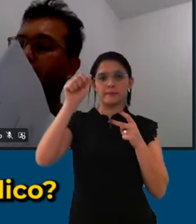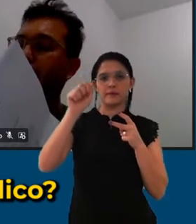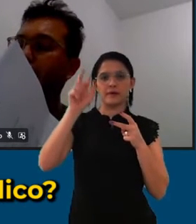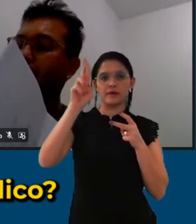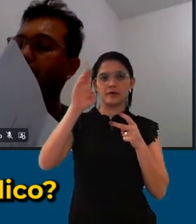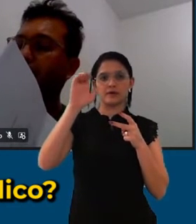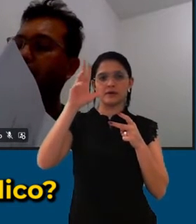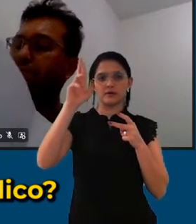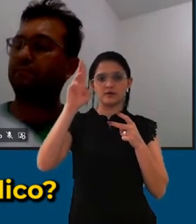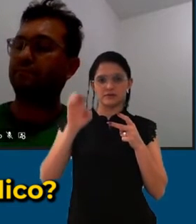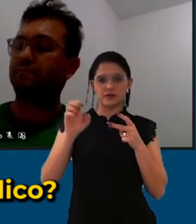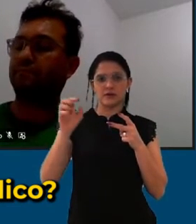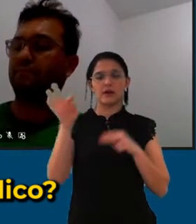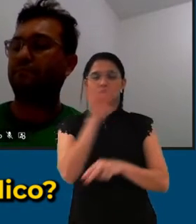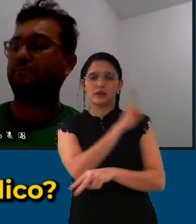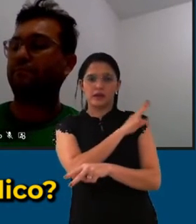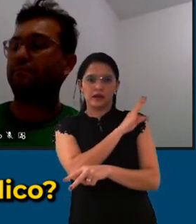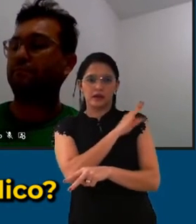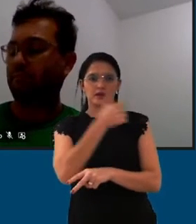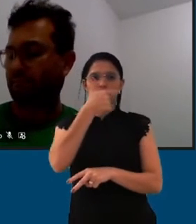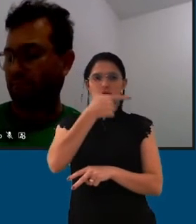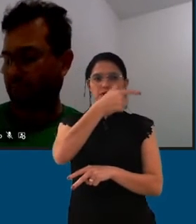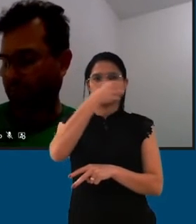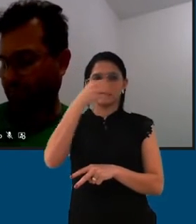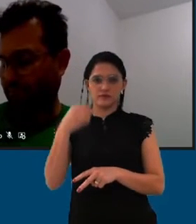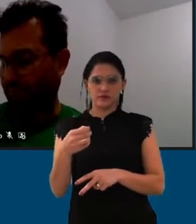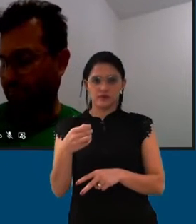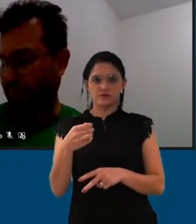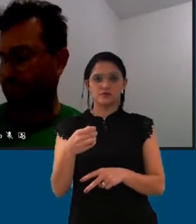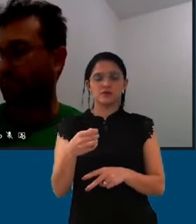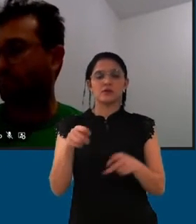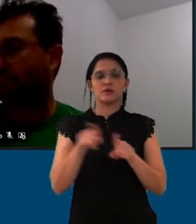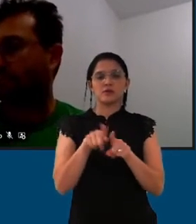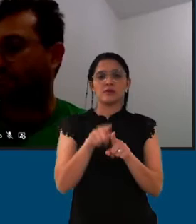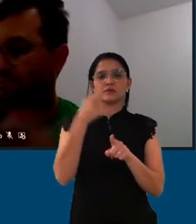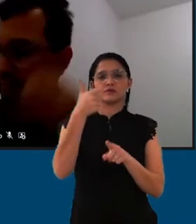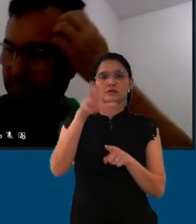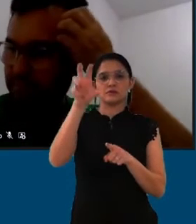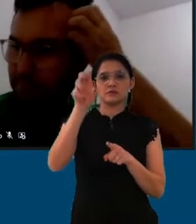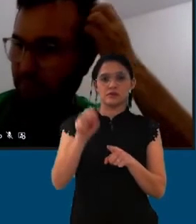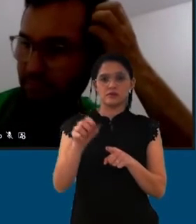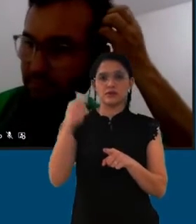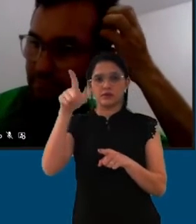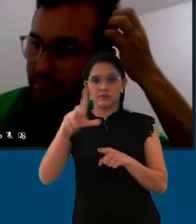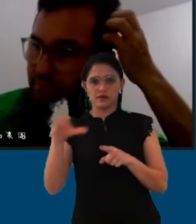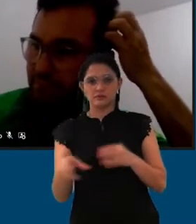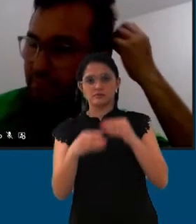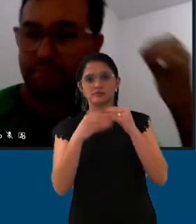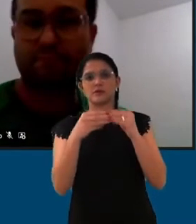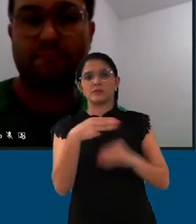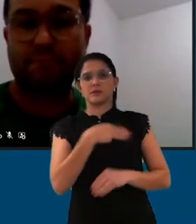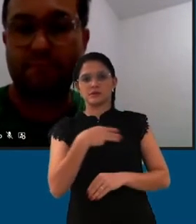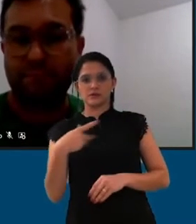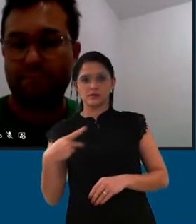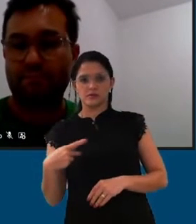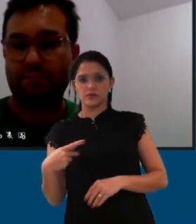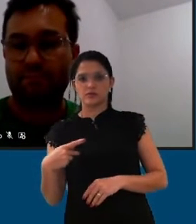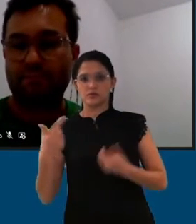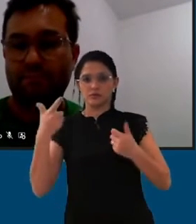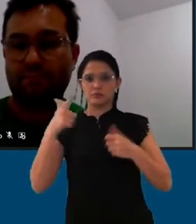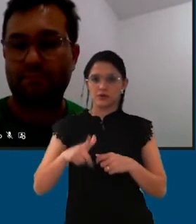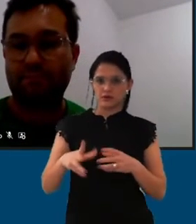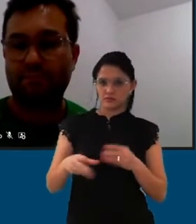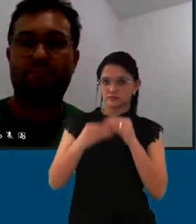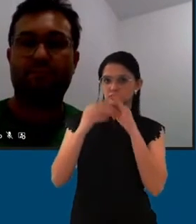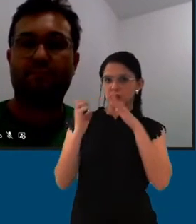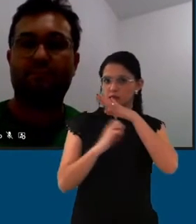Mais algum acréscimo pelo Ministério Público, doutora? Não, doutor. Pela empresa, doutor Alisson. Não,